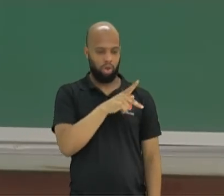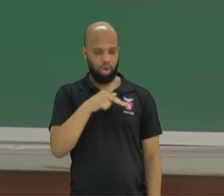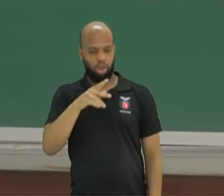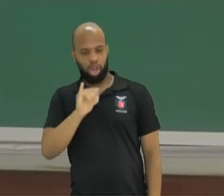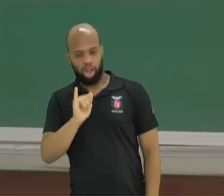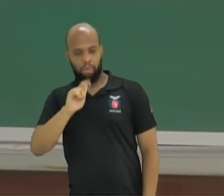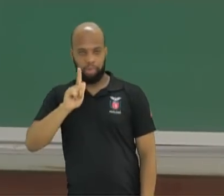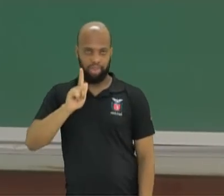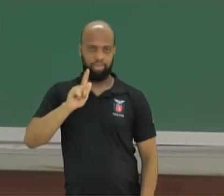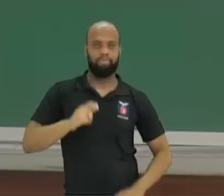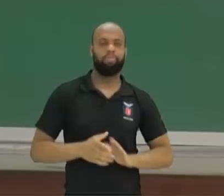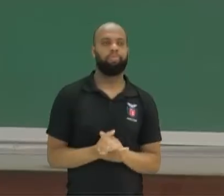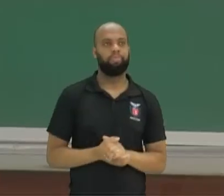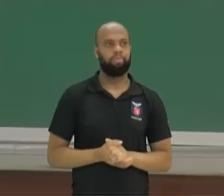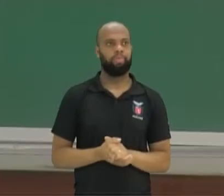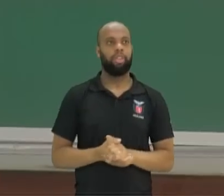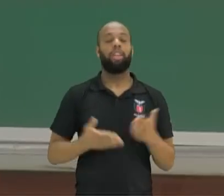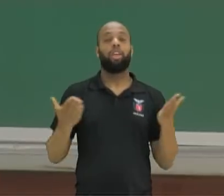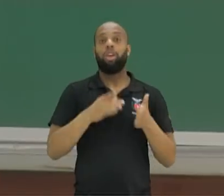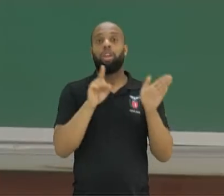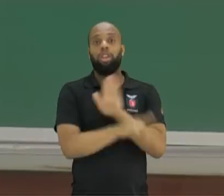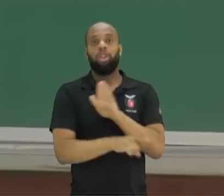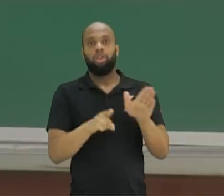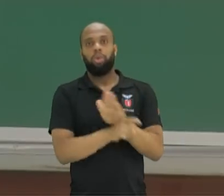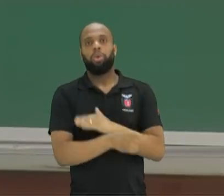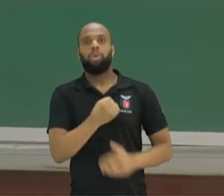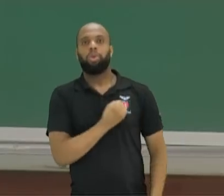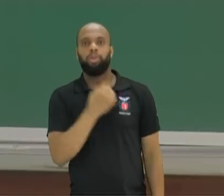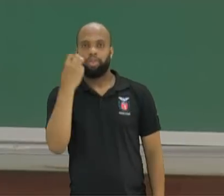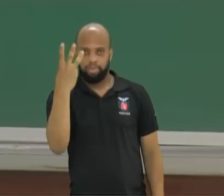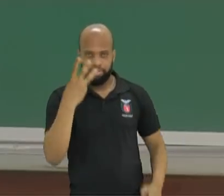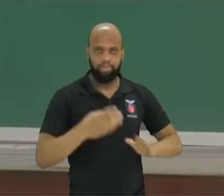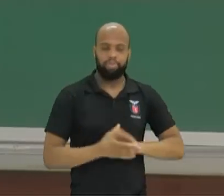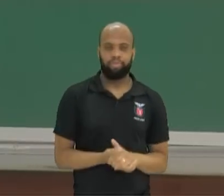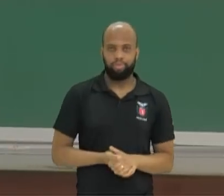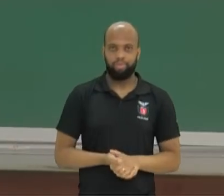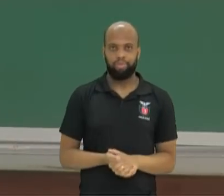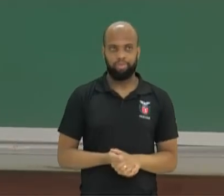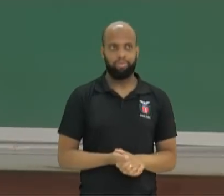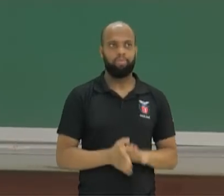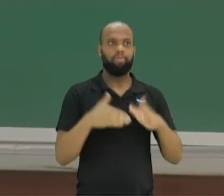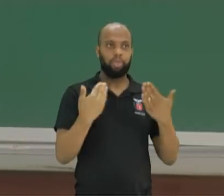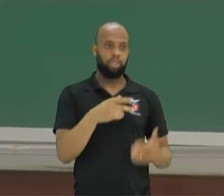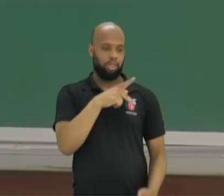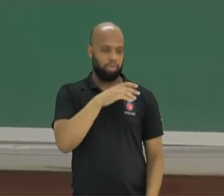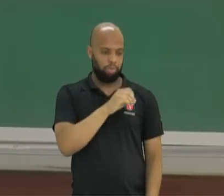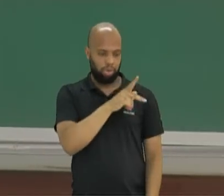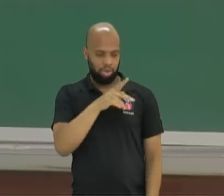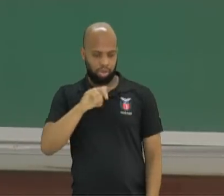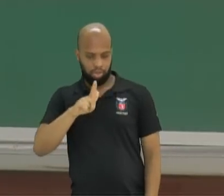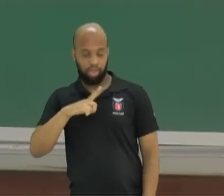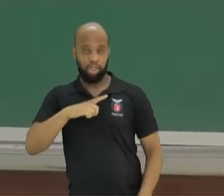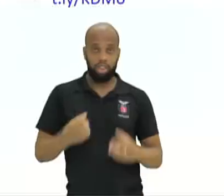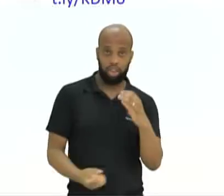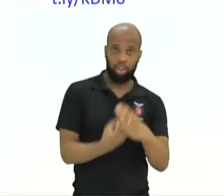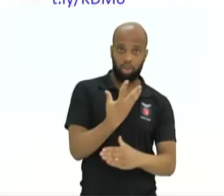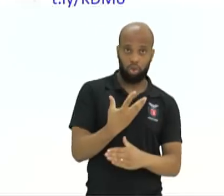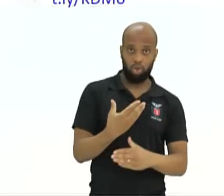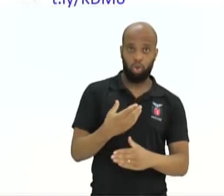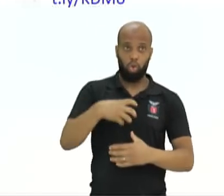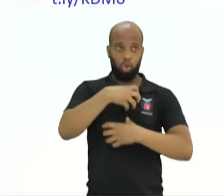ok? Nosso terceiro exercício da aula hoje, então. Do popping surgiu um passo